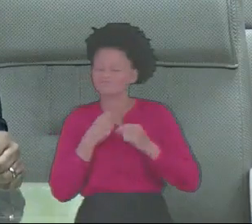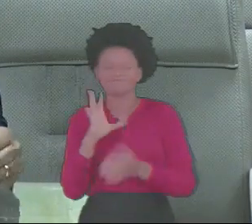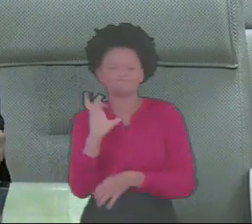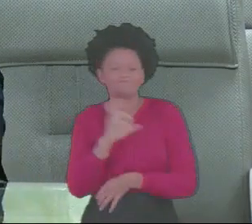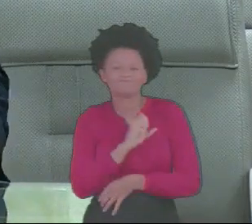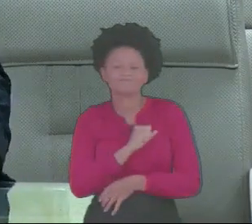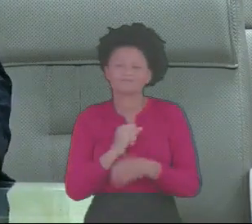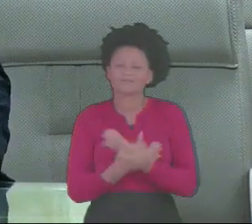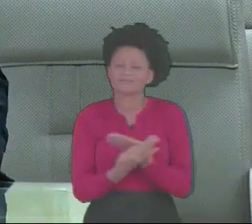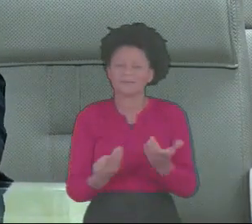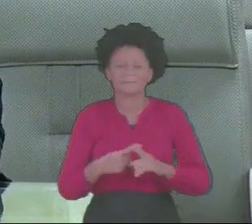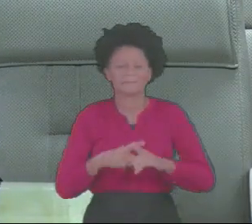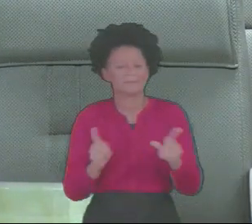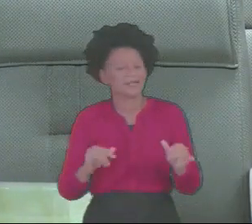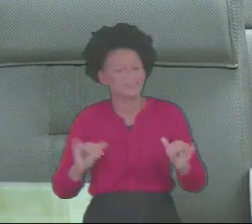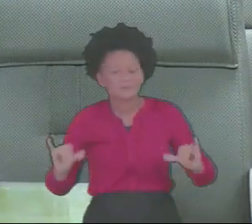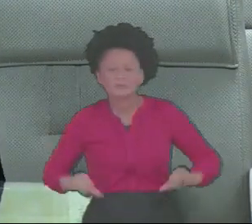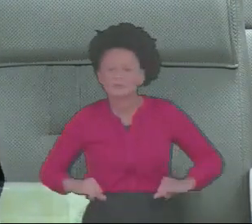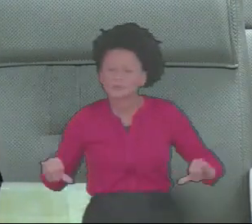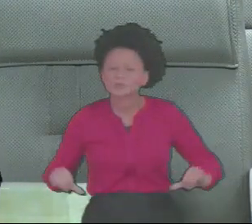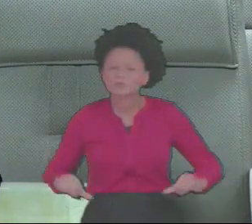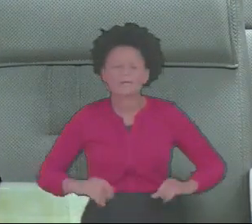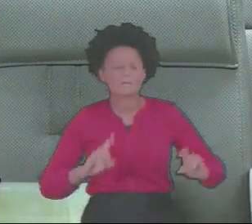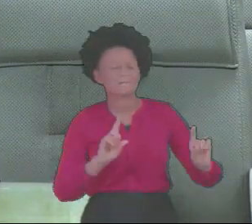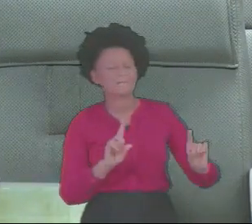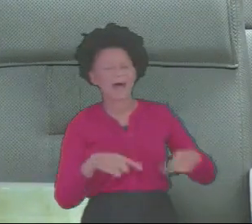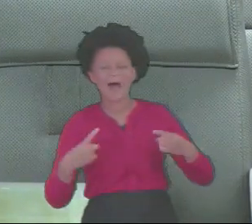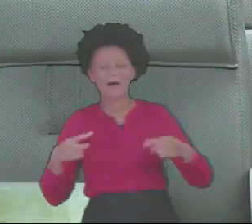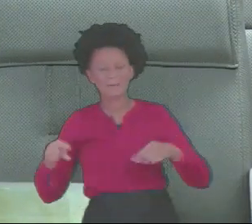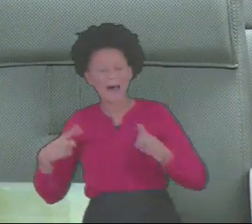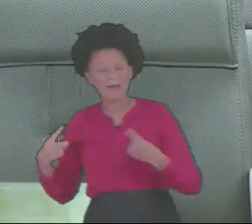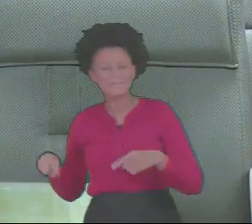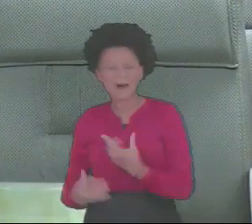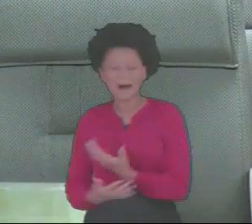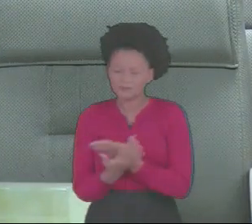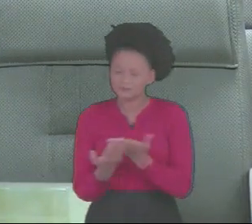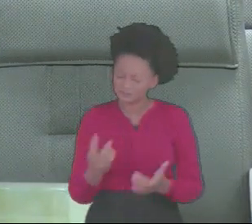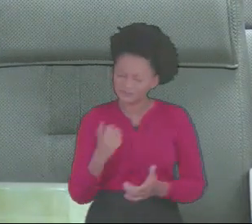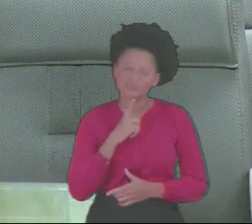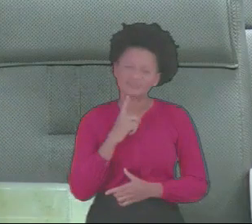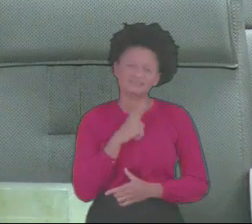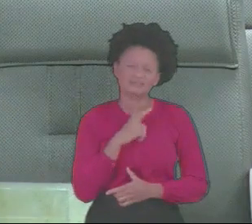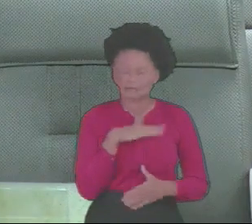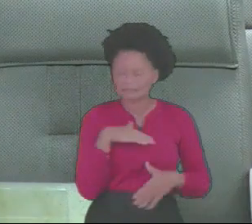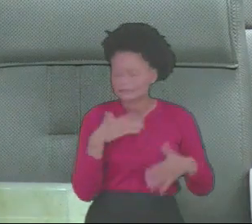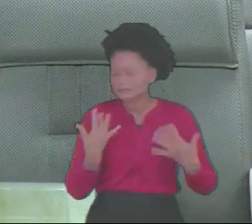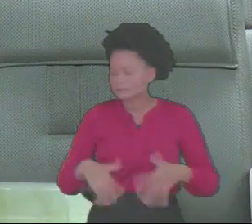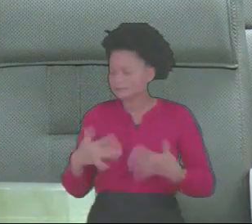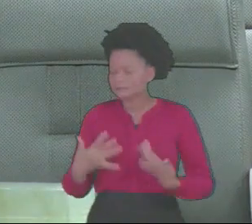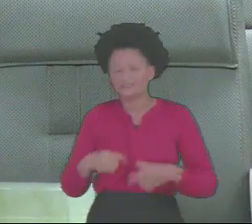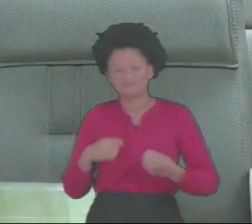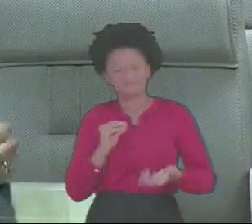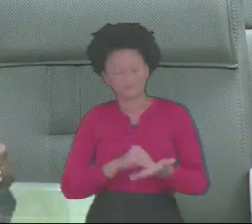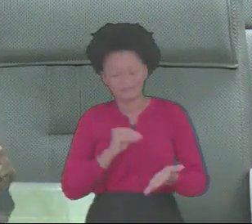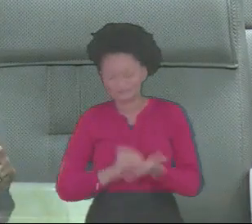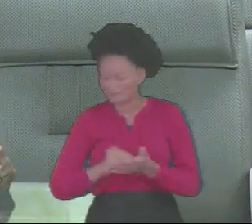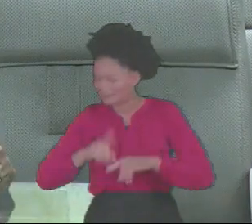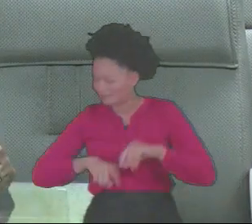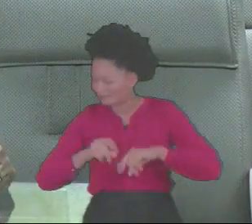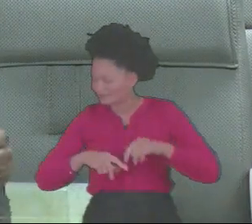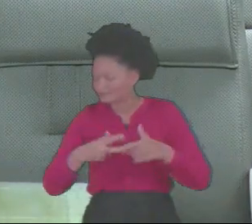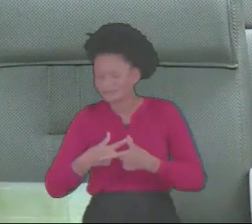mas que sofreu tantas agruras que passou grandes necessidades